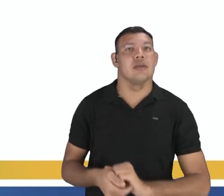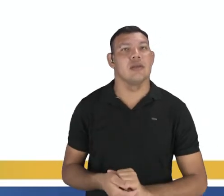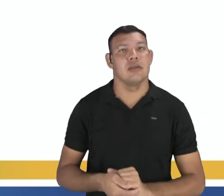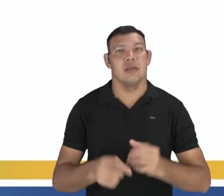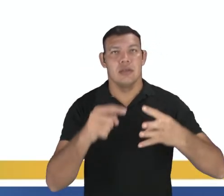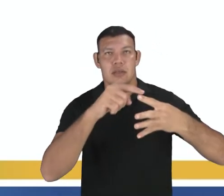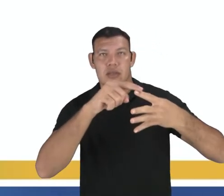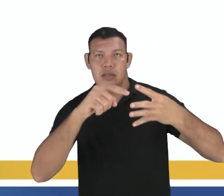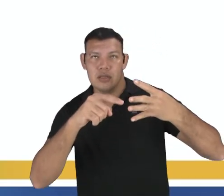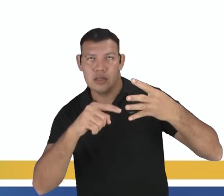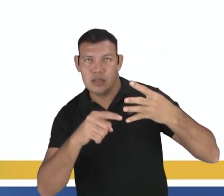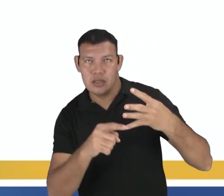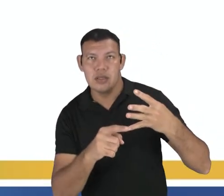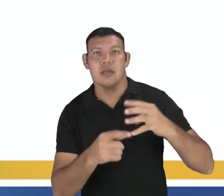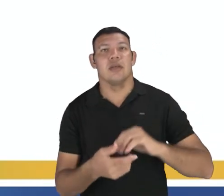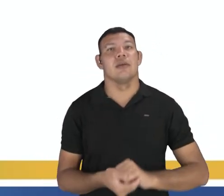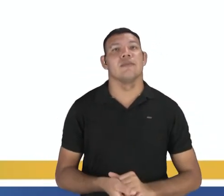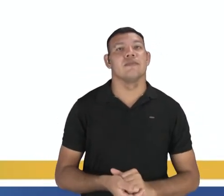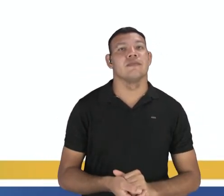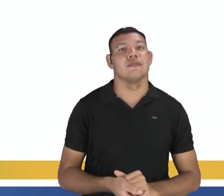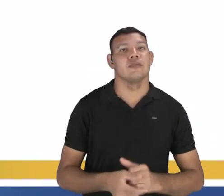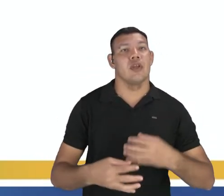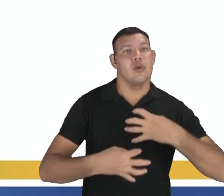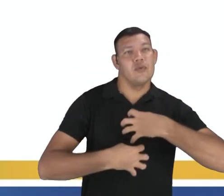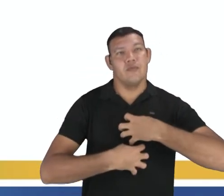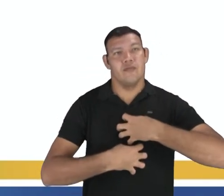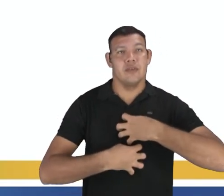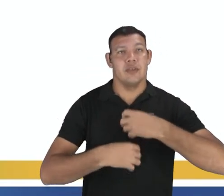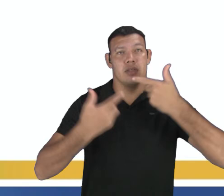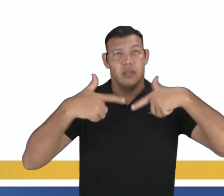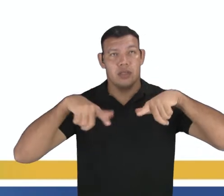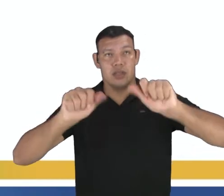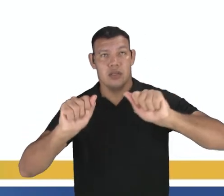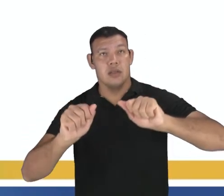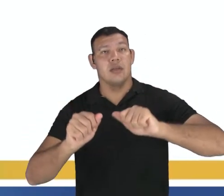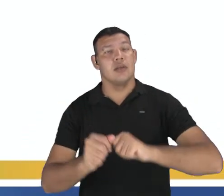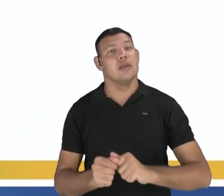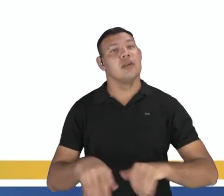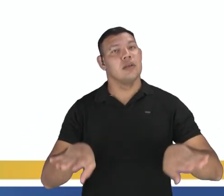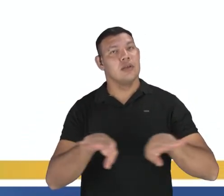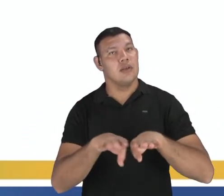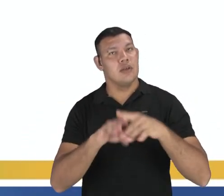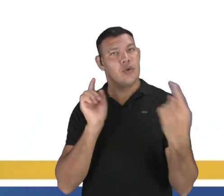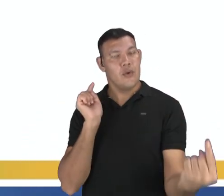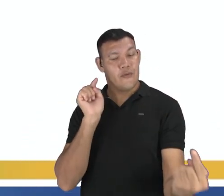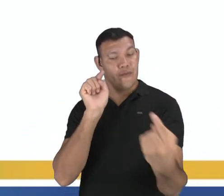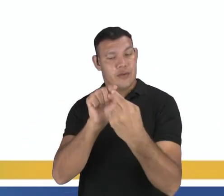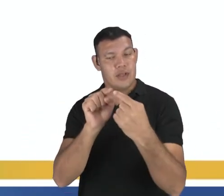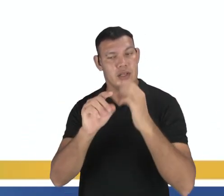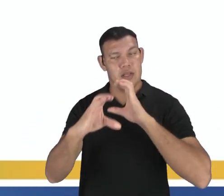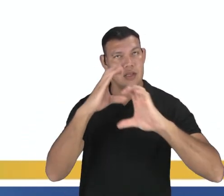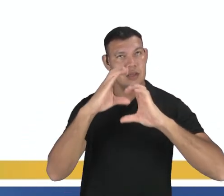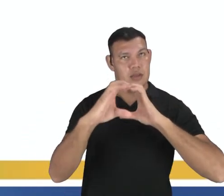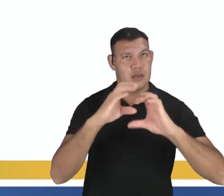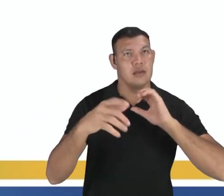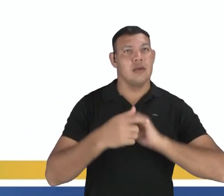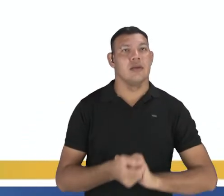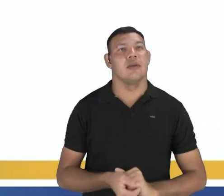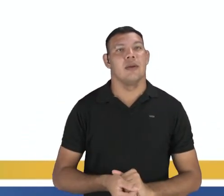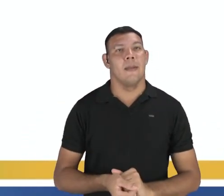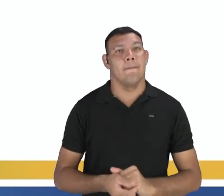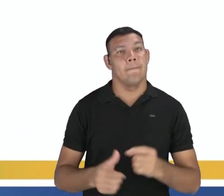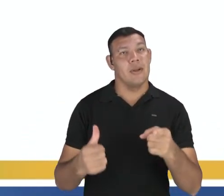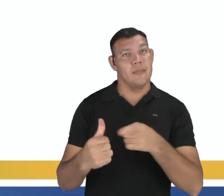a seguir, quanto às 3 funções da linguagem e suas finalidades comunicativas. Primeiramente, destaca-se